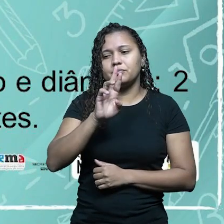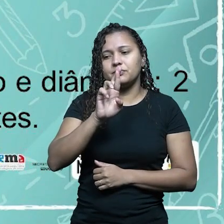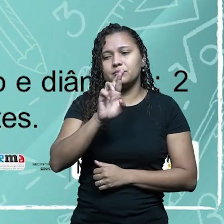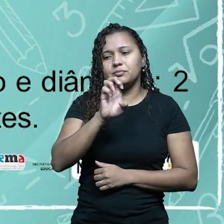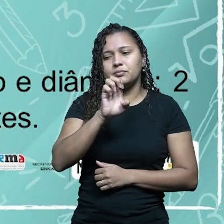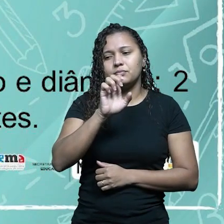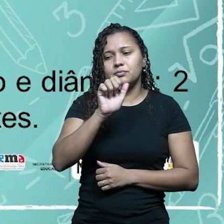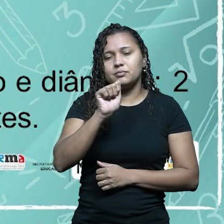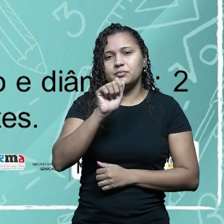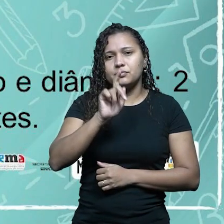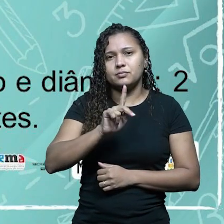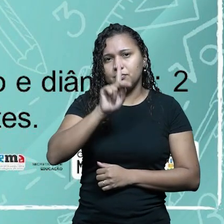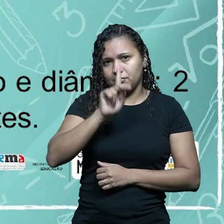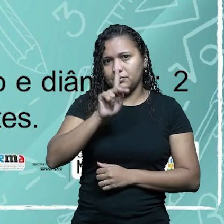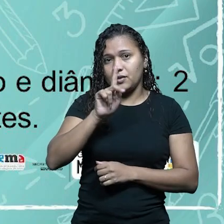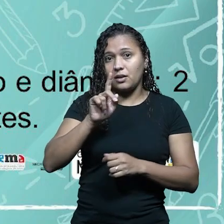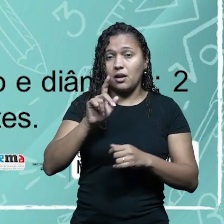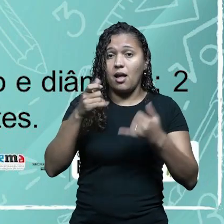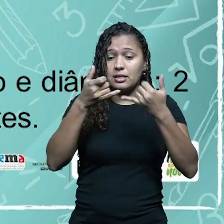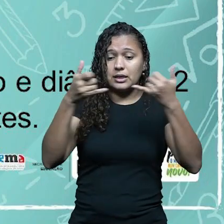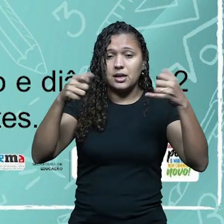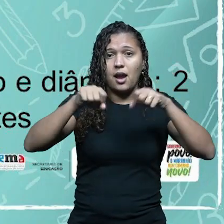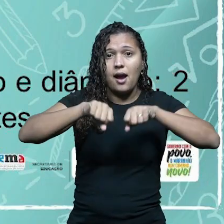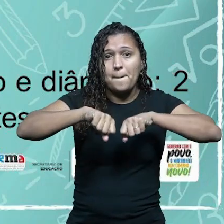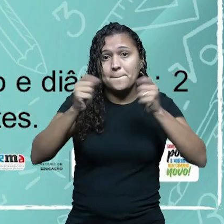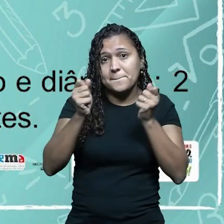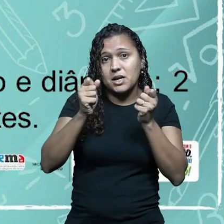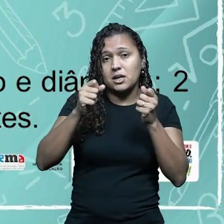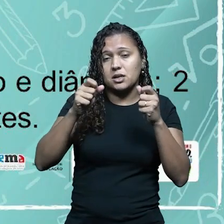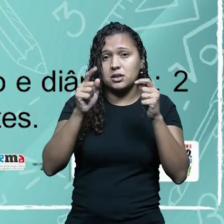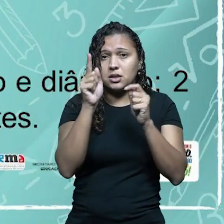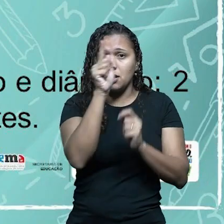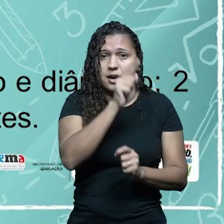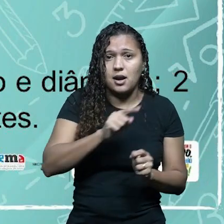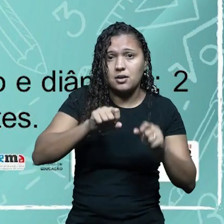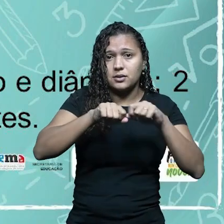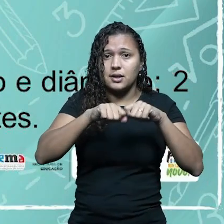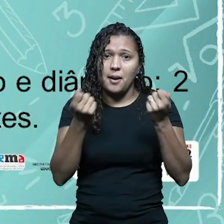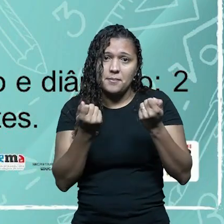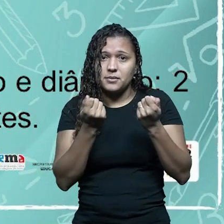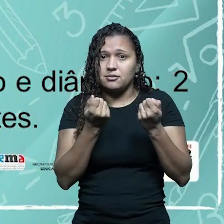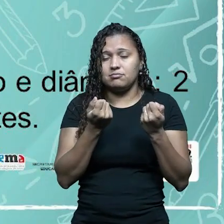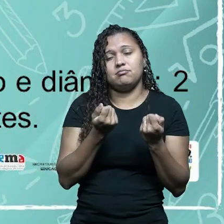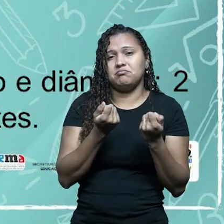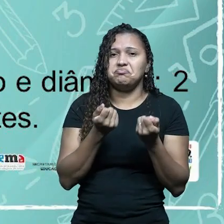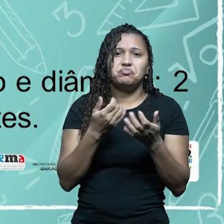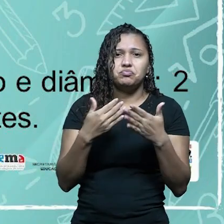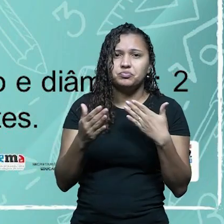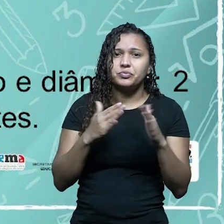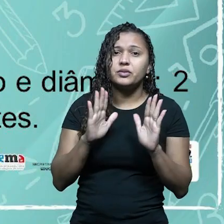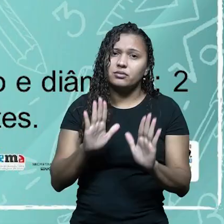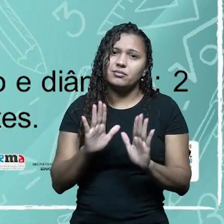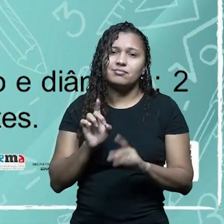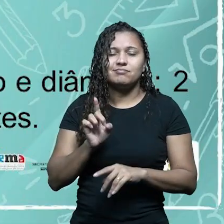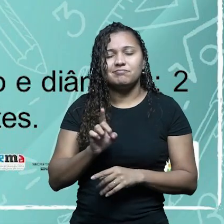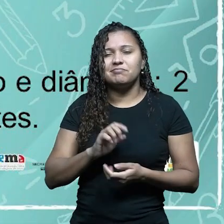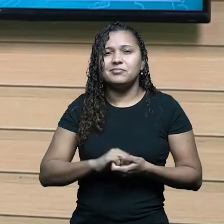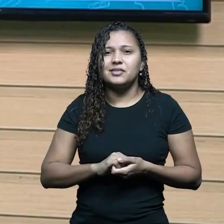Break quebra linhas, polilinhas, círculos ou arcos num ou dois pontos. Então